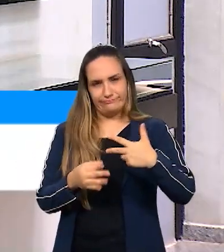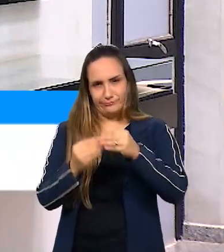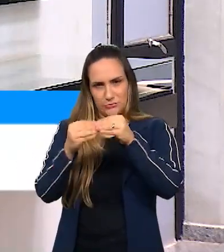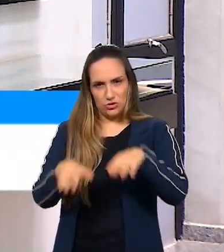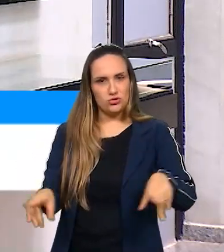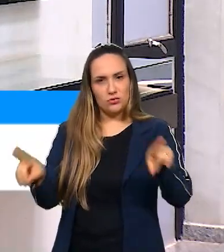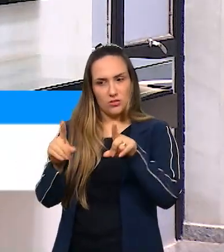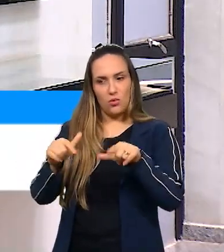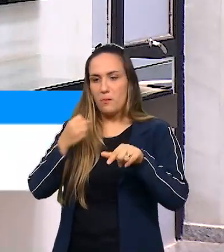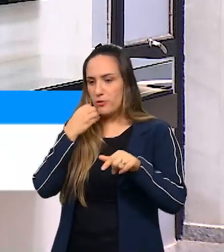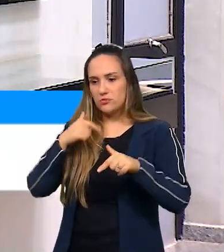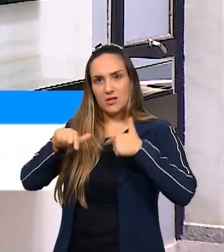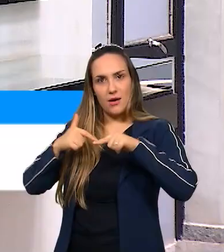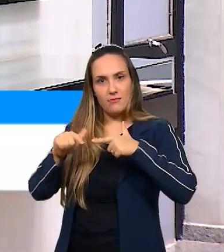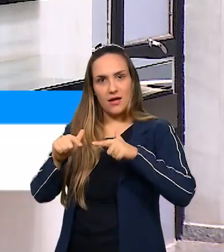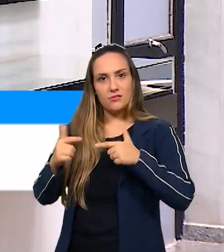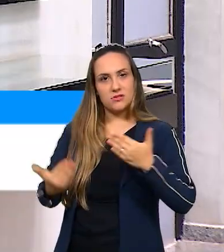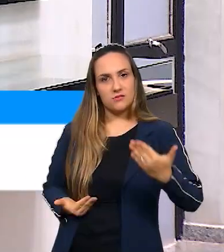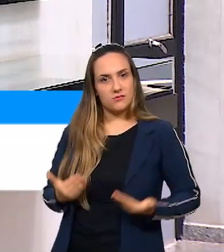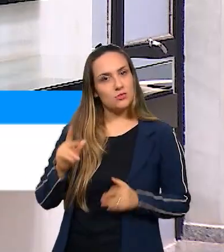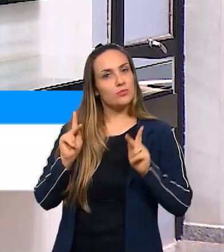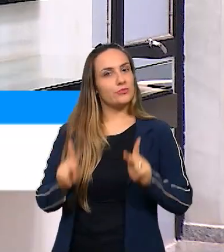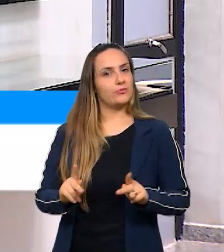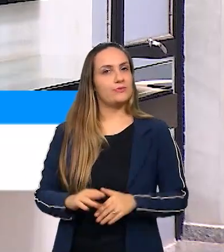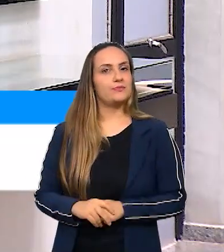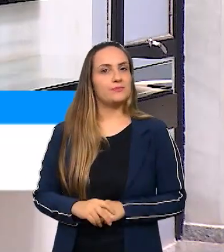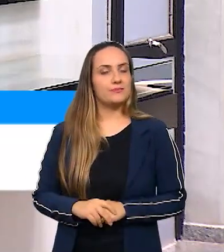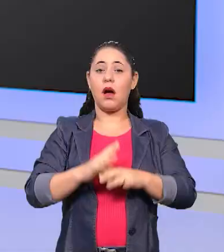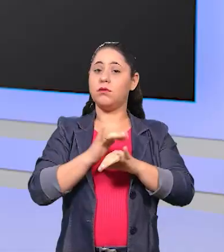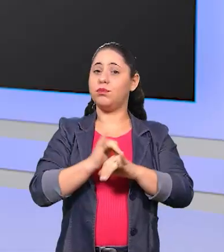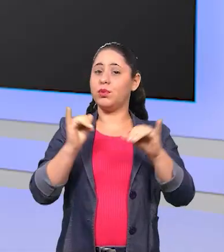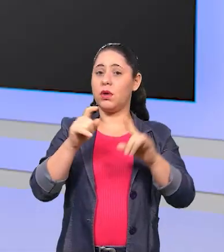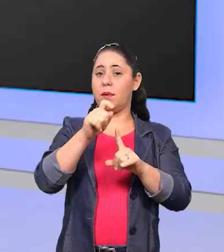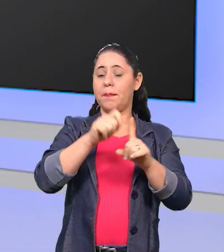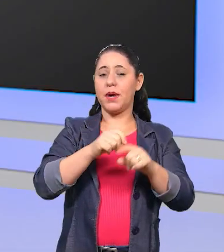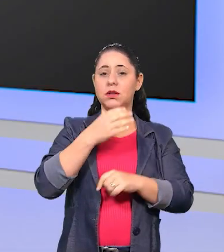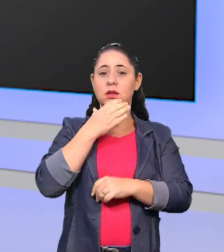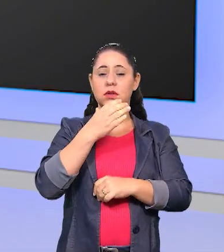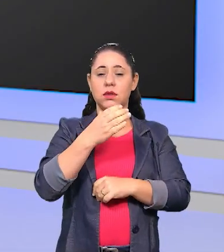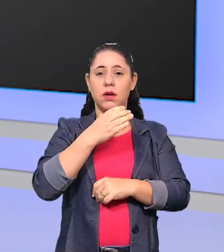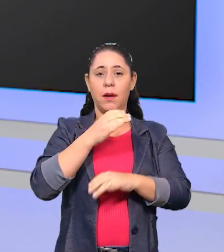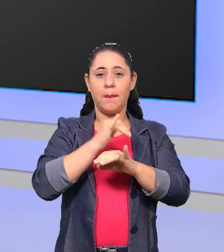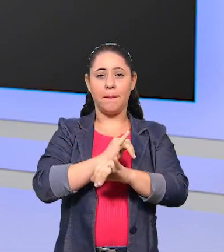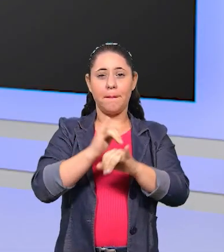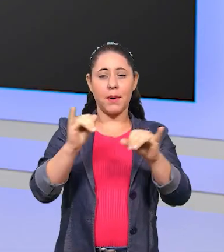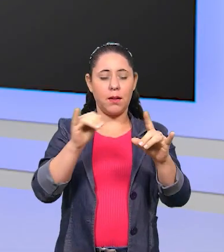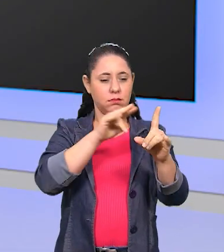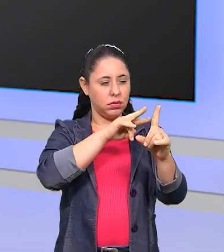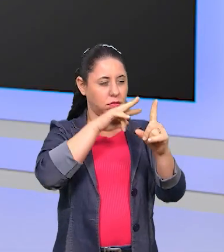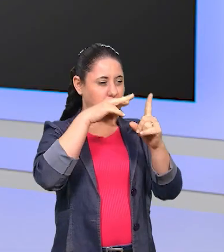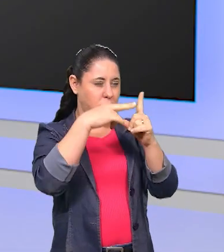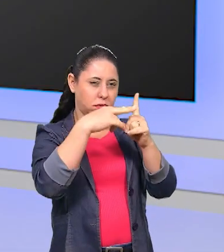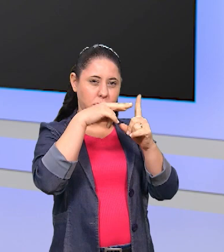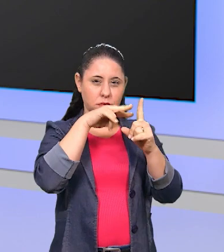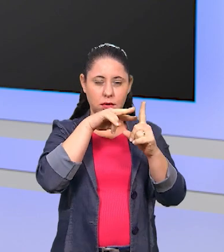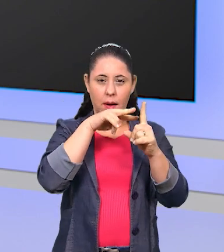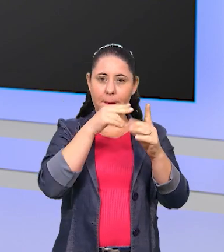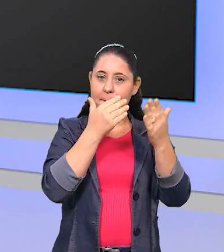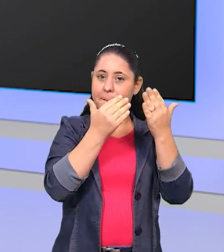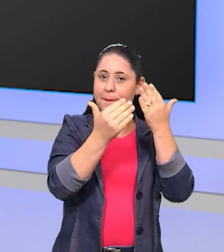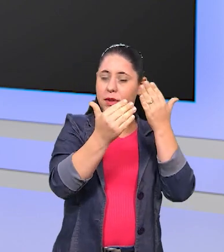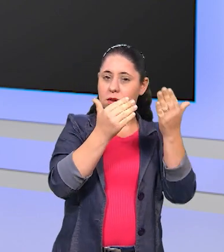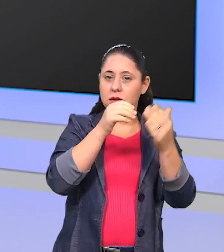Poder Judiciário, sem prejuízo da eficiência do serviço público. Na edição do mês de dezembro do programa